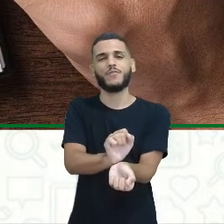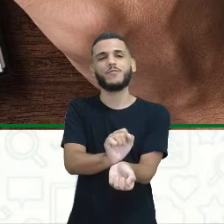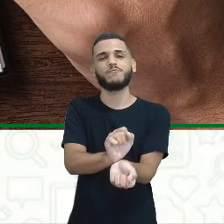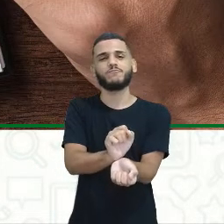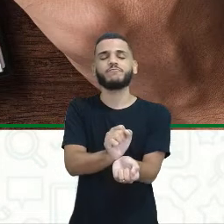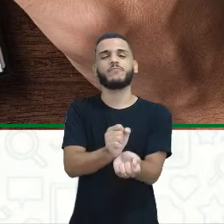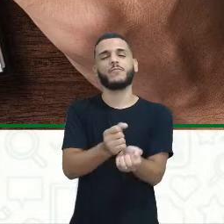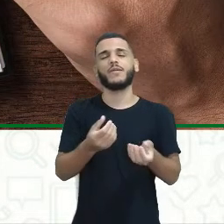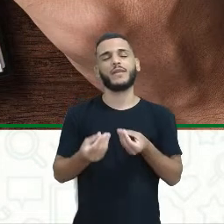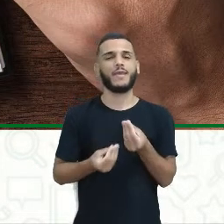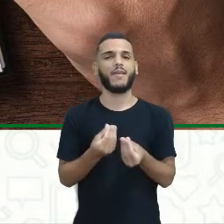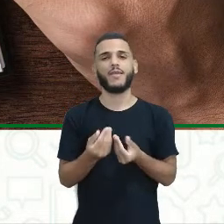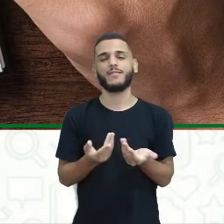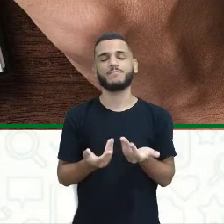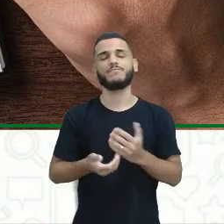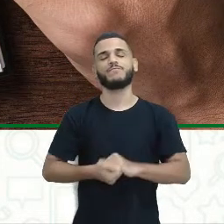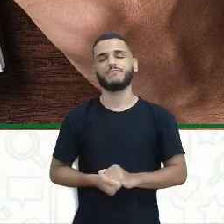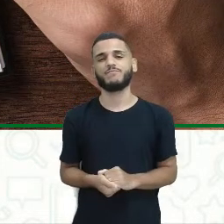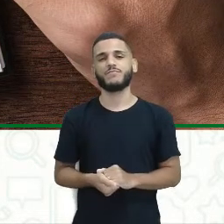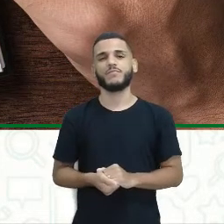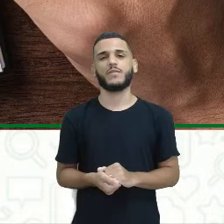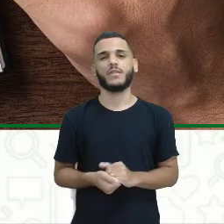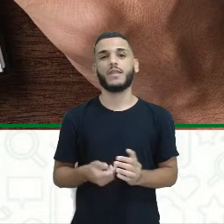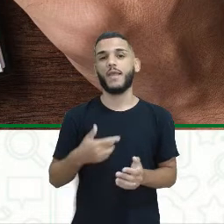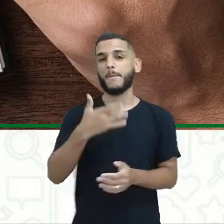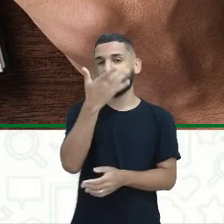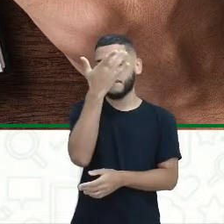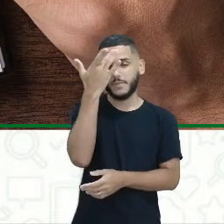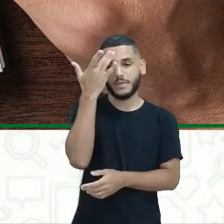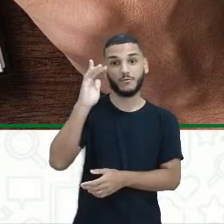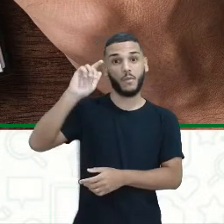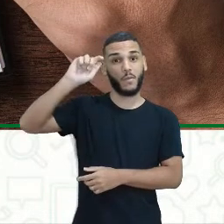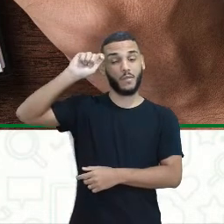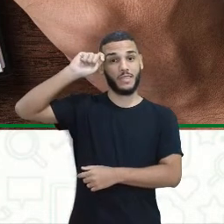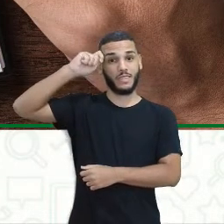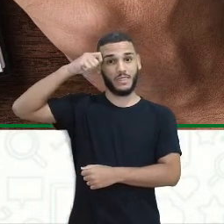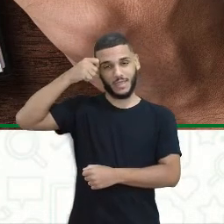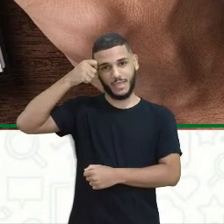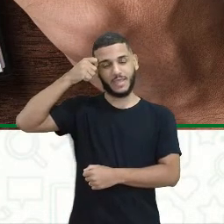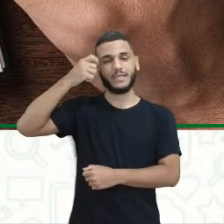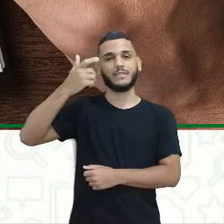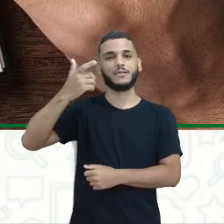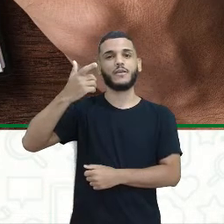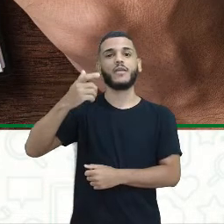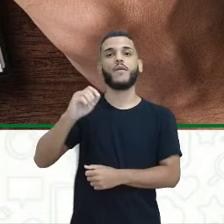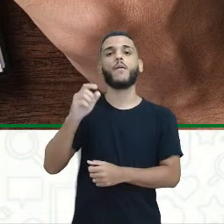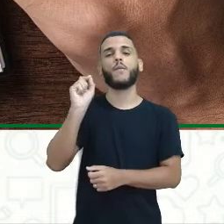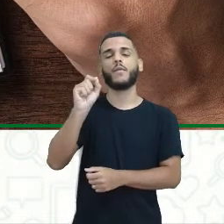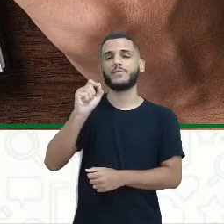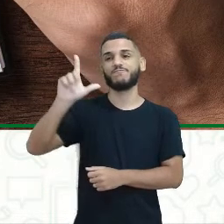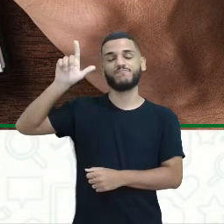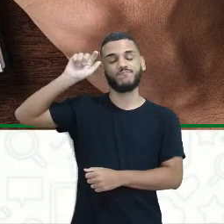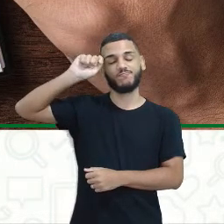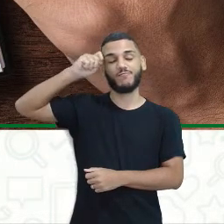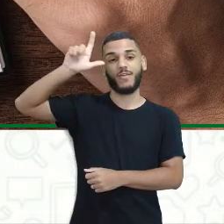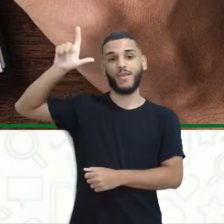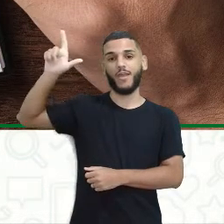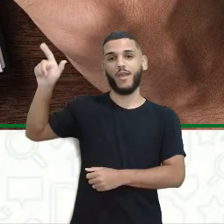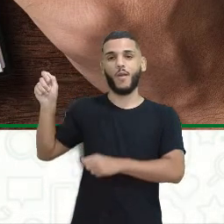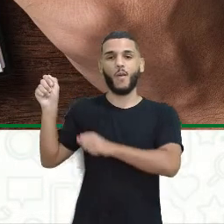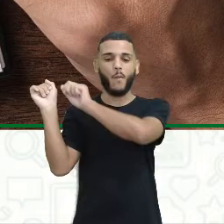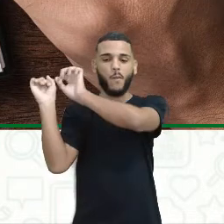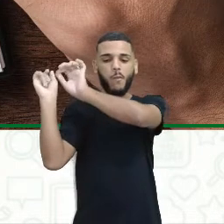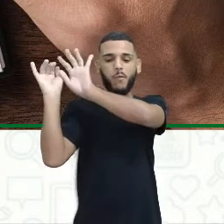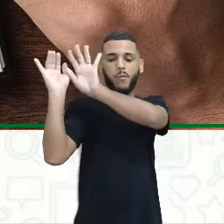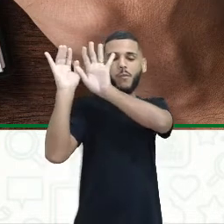ser mais exato, né, de pessoas pretas, né, que vieram da África, né, ele foi efetivado